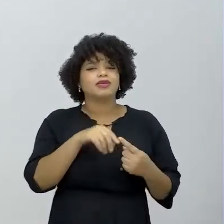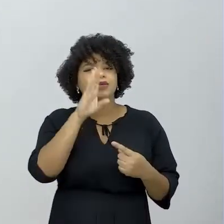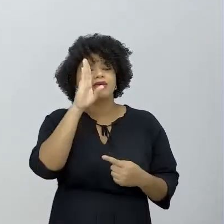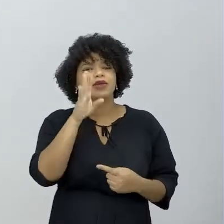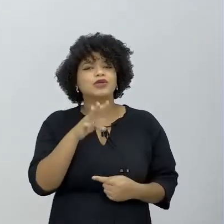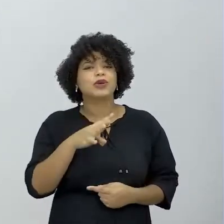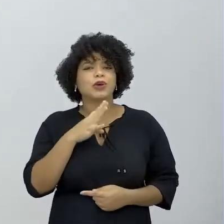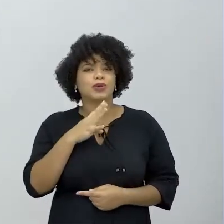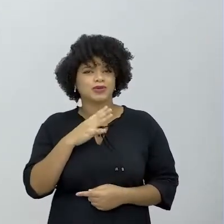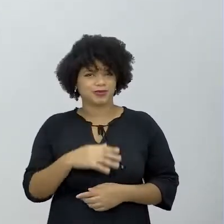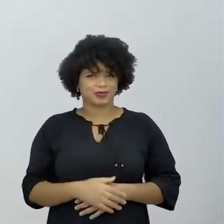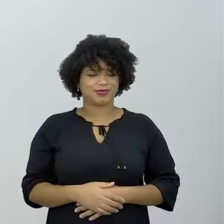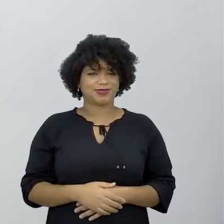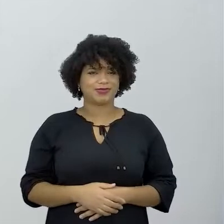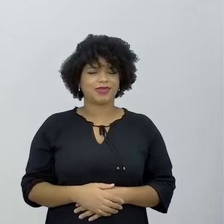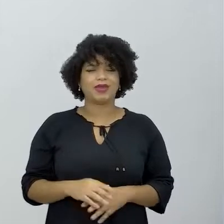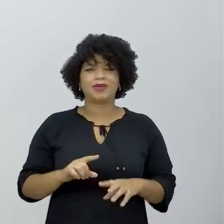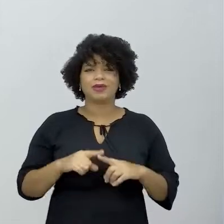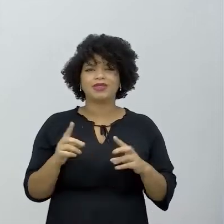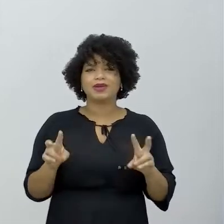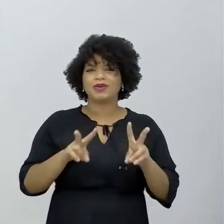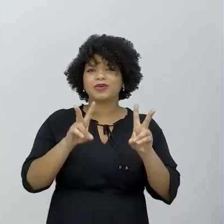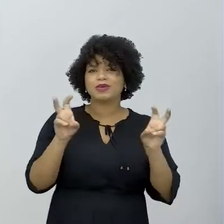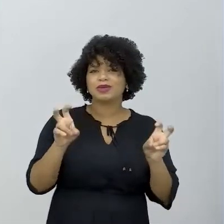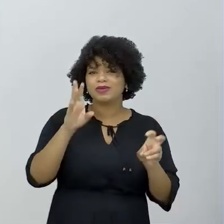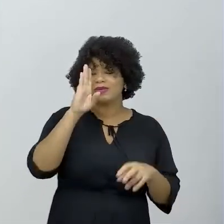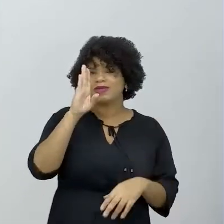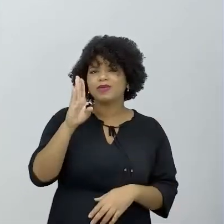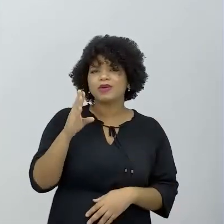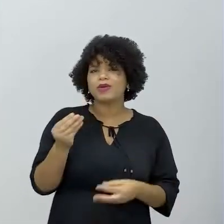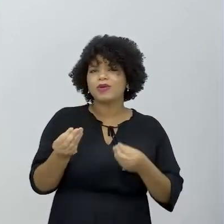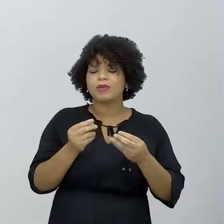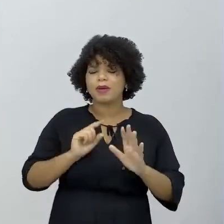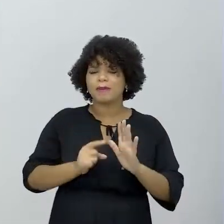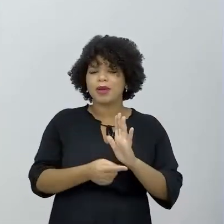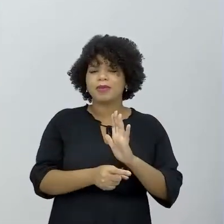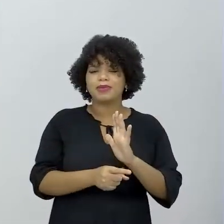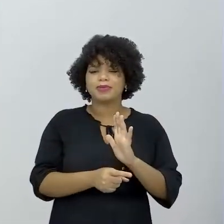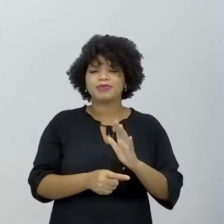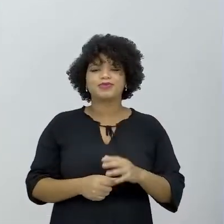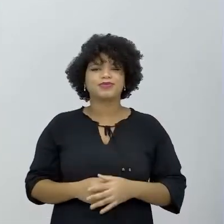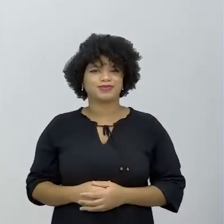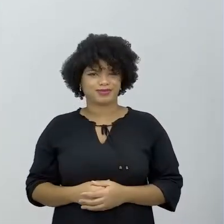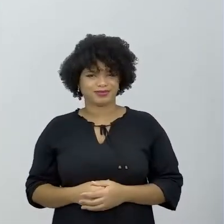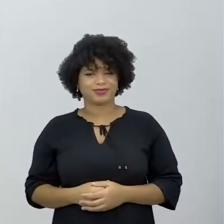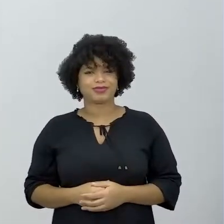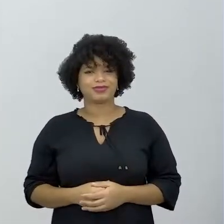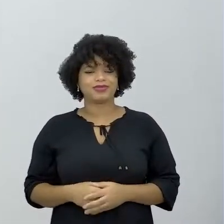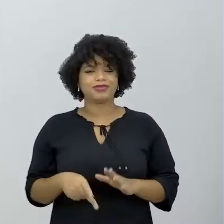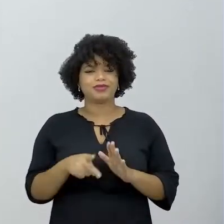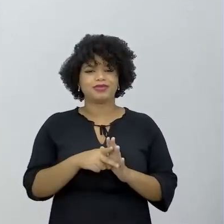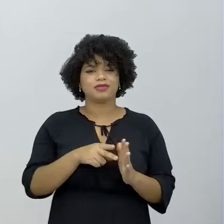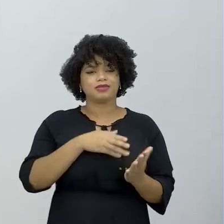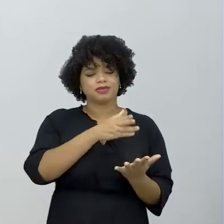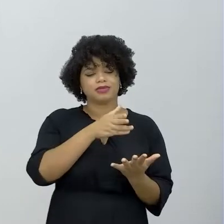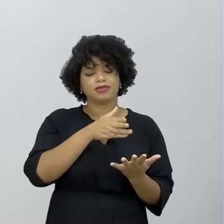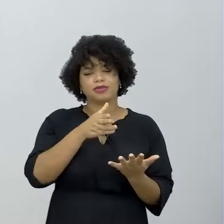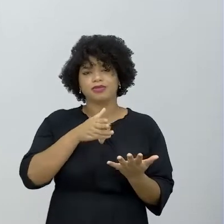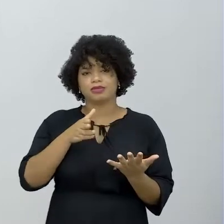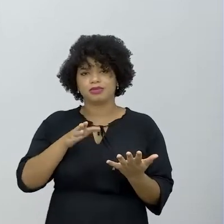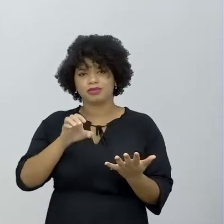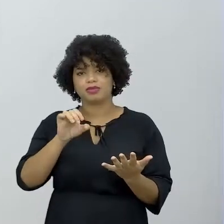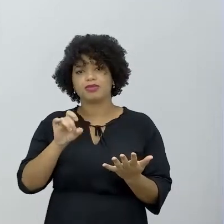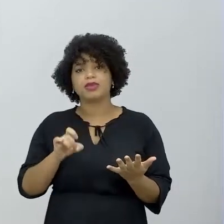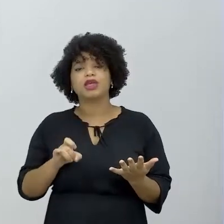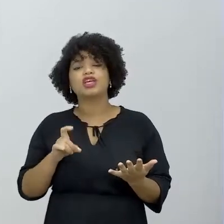conhecimento. E agora, esses temas eles serão aprofundados. E como que eles serão aprofundados? Através dos eixos estruturantes. Porque